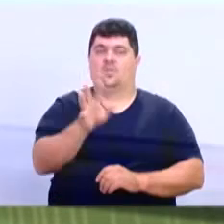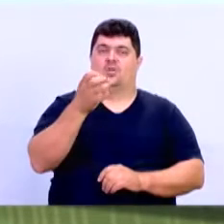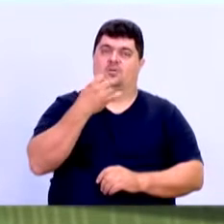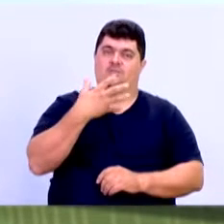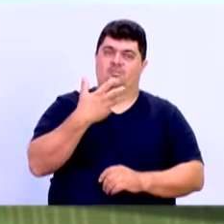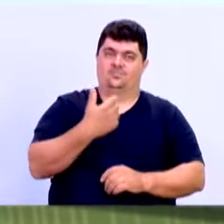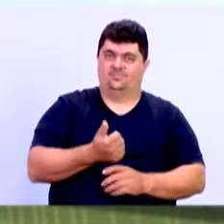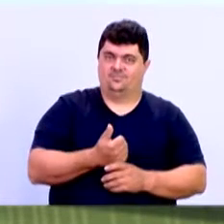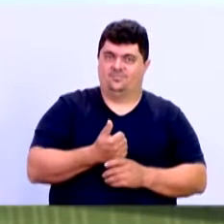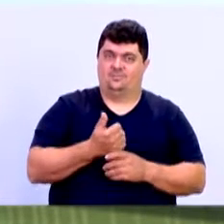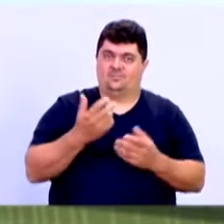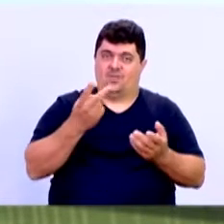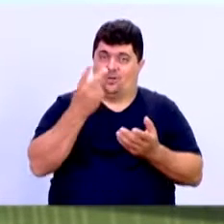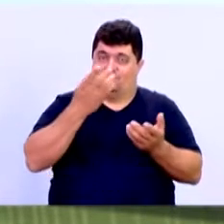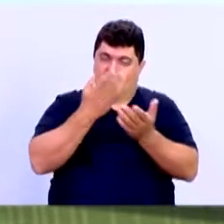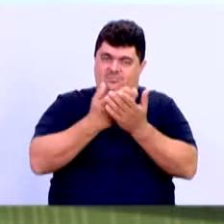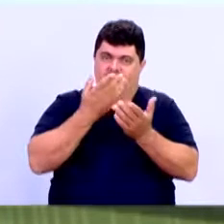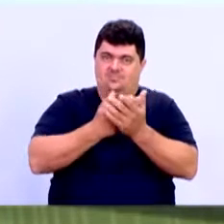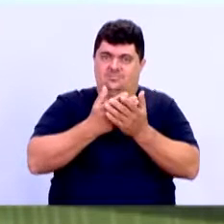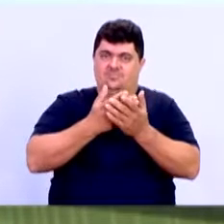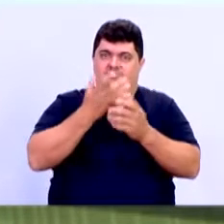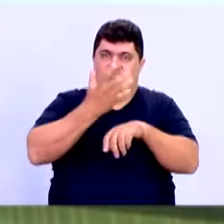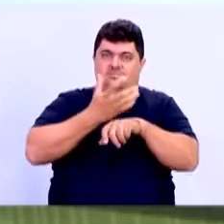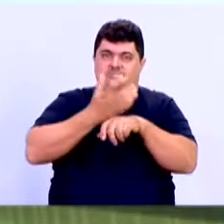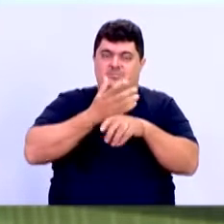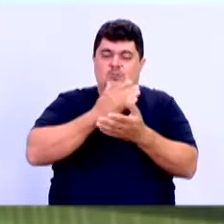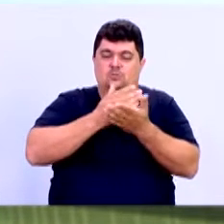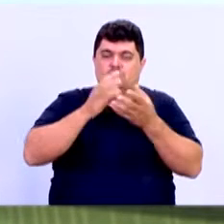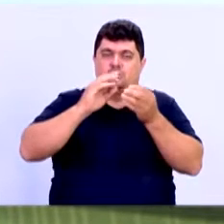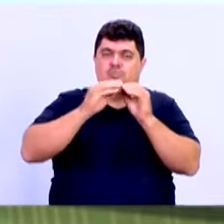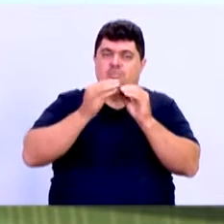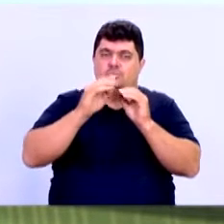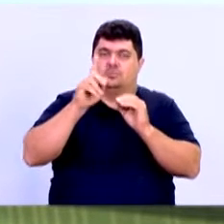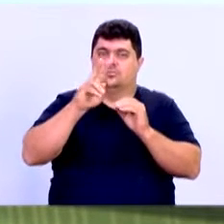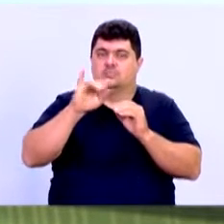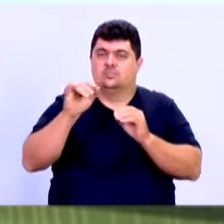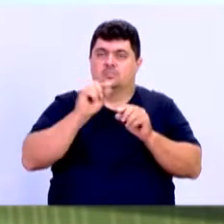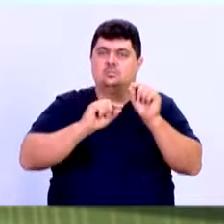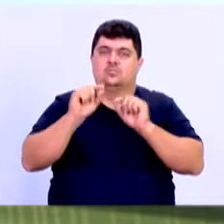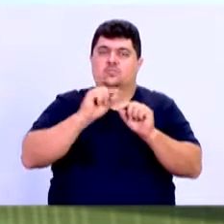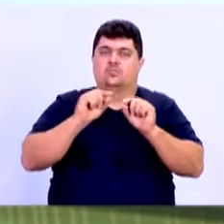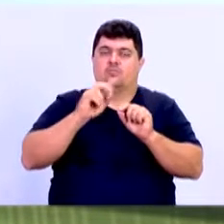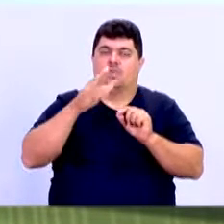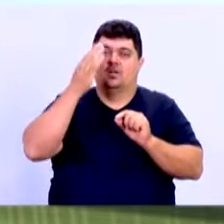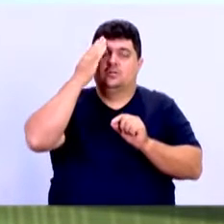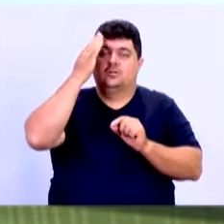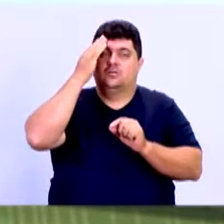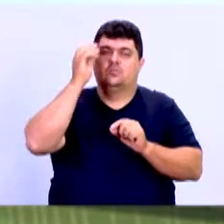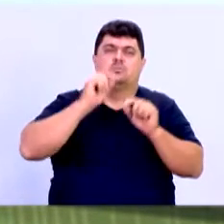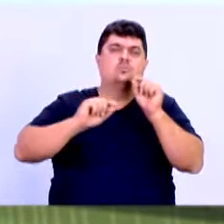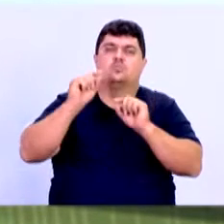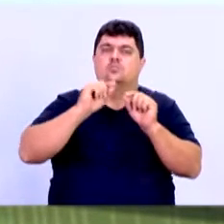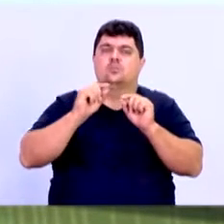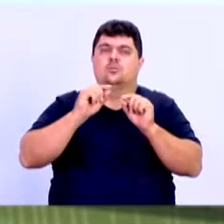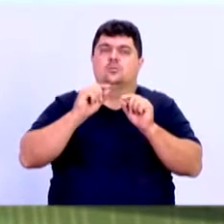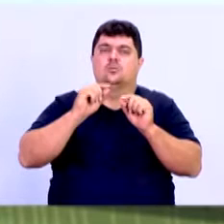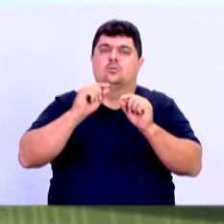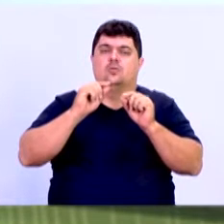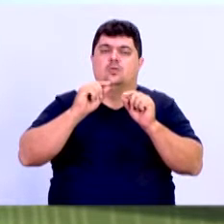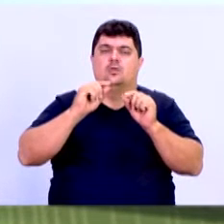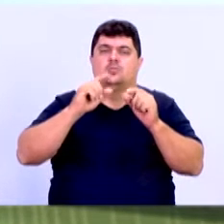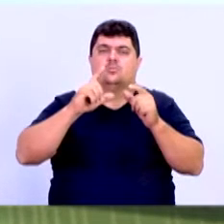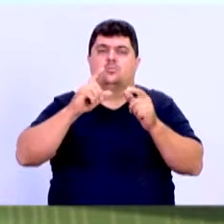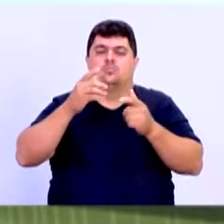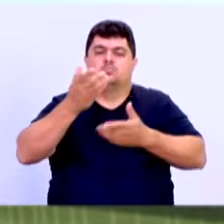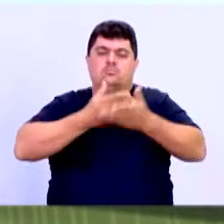Olá! Na nossa segunda aula da disciplina Introdução ao Banco de Dados, a gente começa a entender o que é entidade de